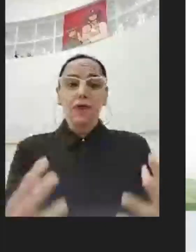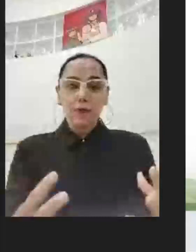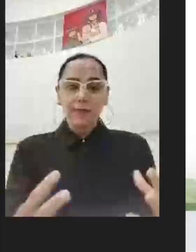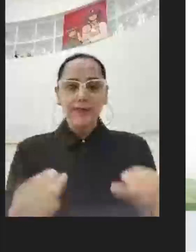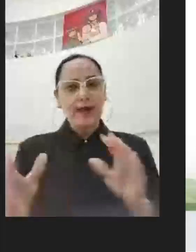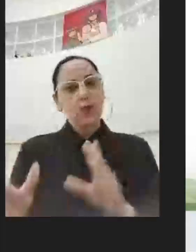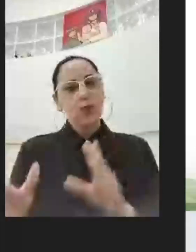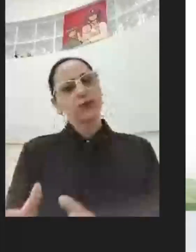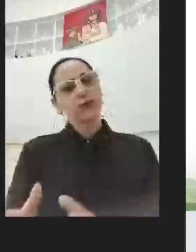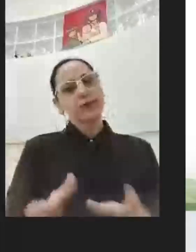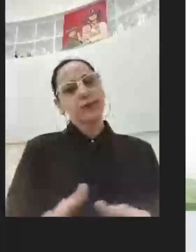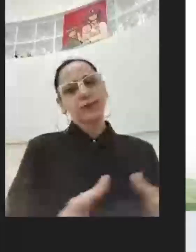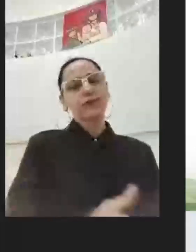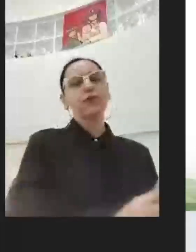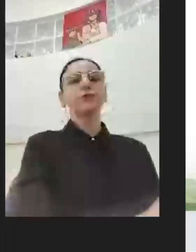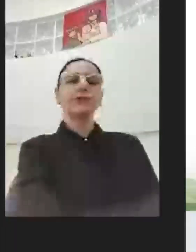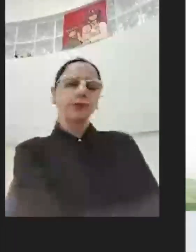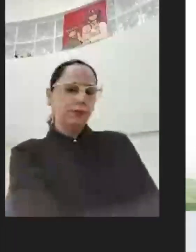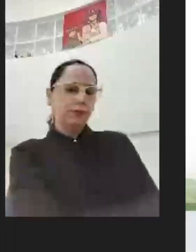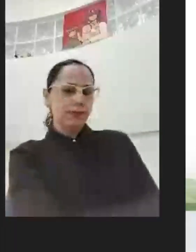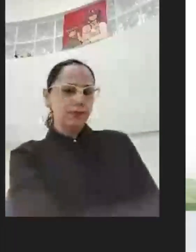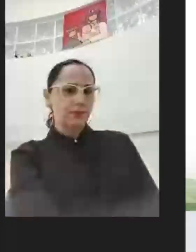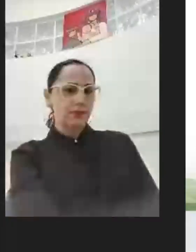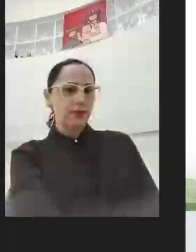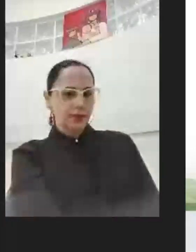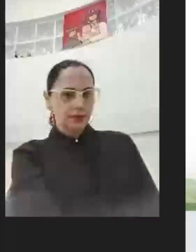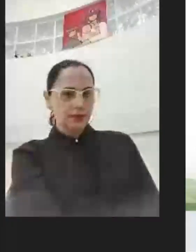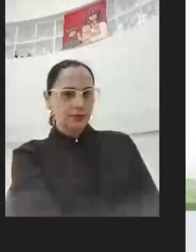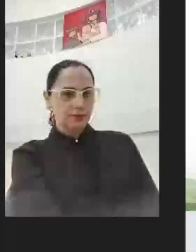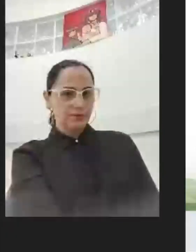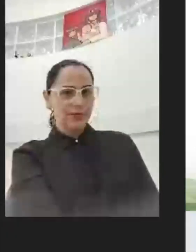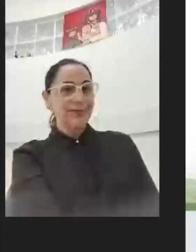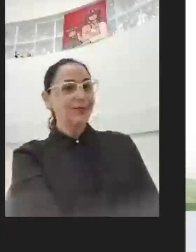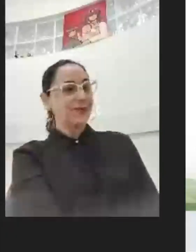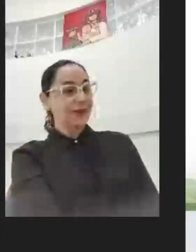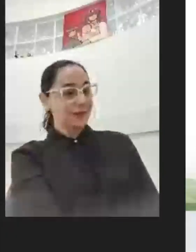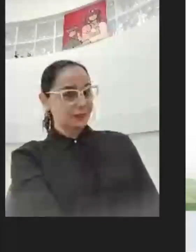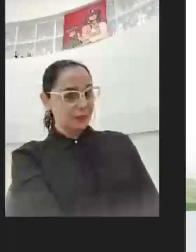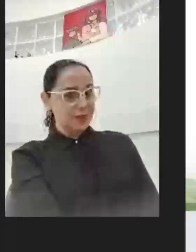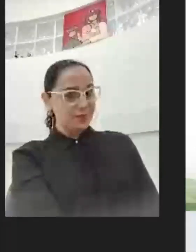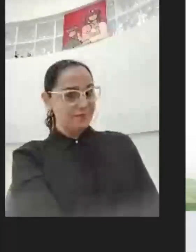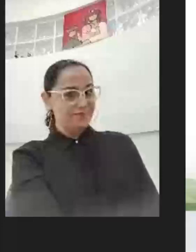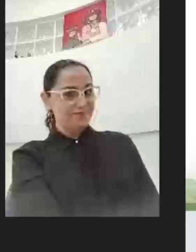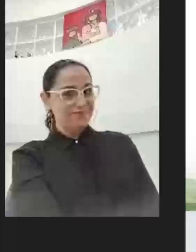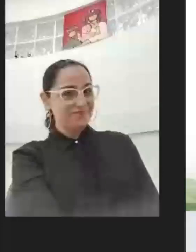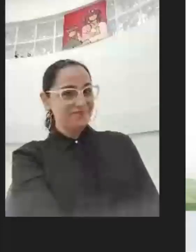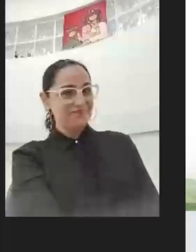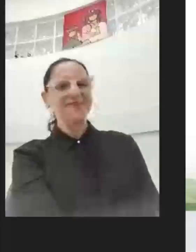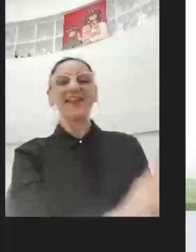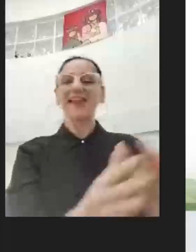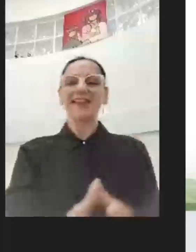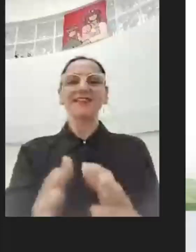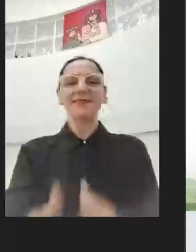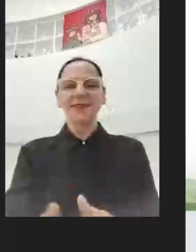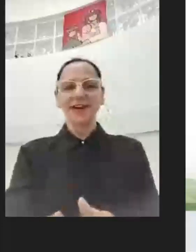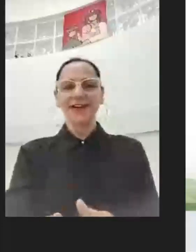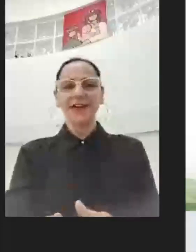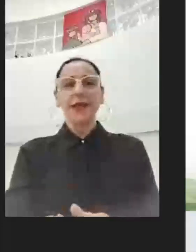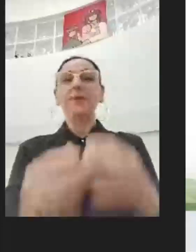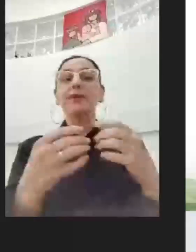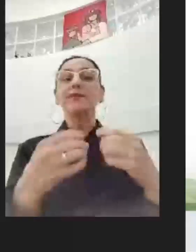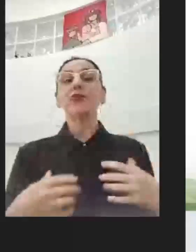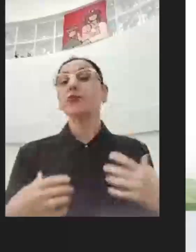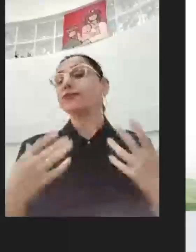Começaram a inventar uma forma de dar outro alimento escondido para esses bebês. E onde é que elas foram? Leite